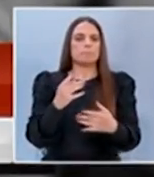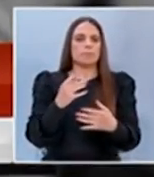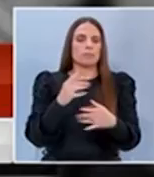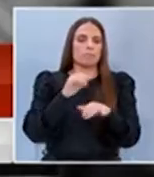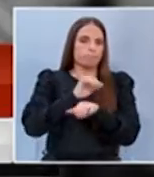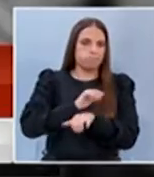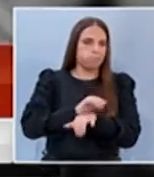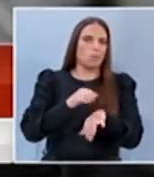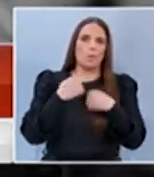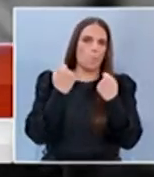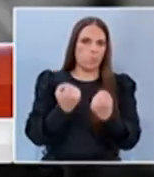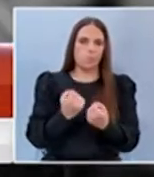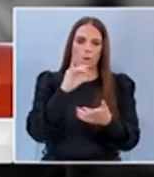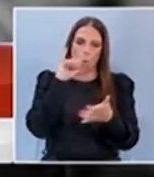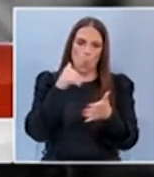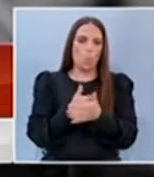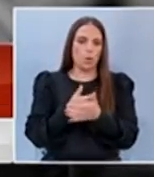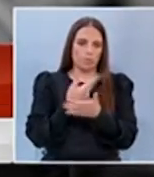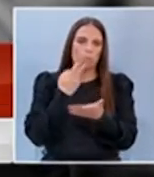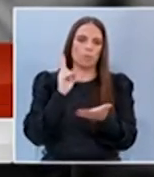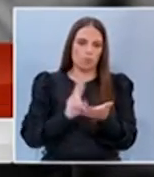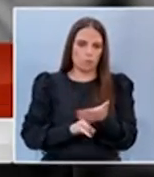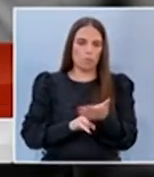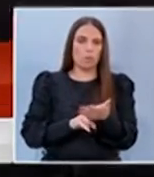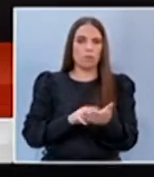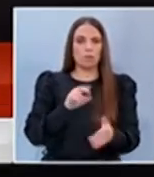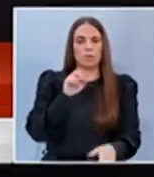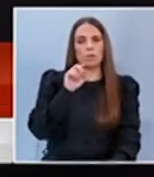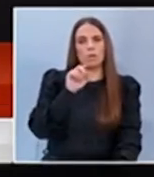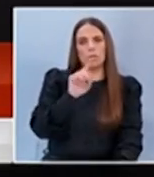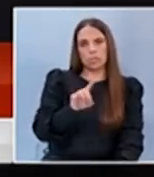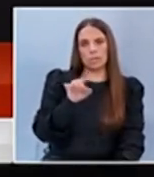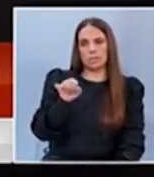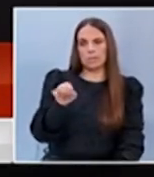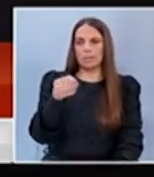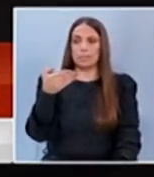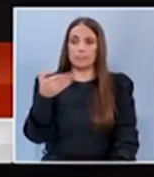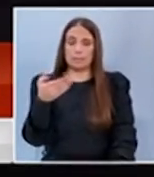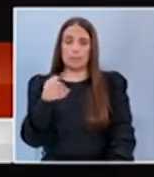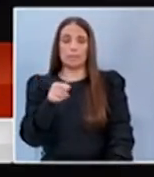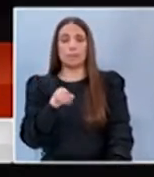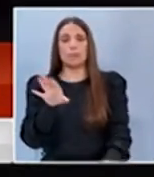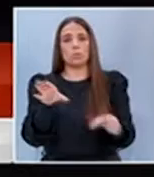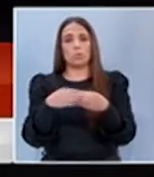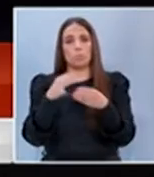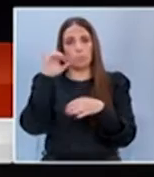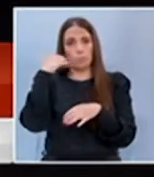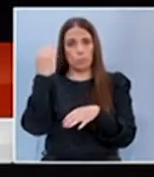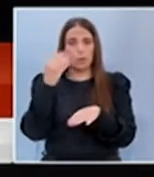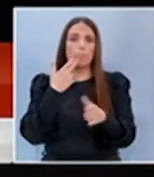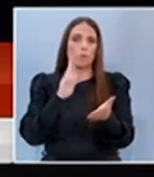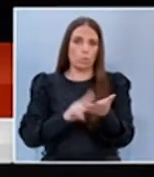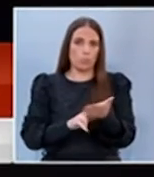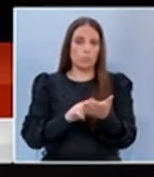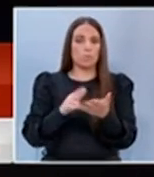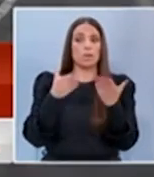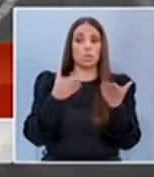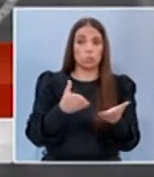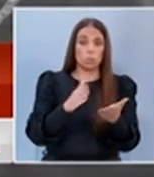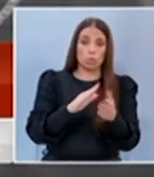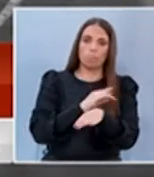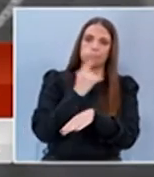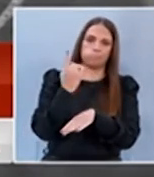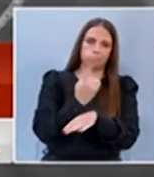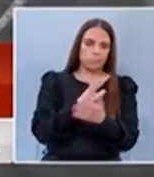estado de saúde, tendo o óbito sido comunicado às 18h17 pela equipa médica do INEM presente no local. A demora no socorro provocou